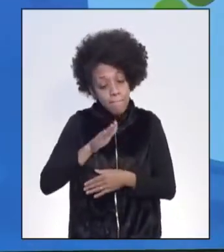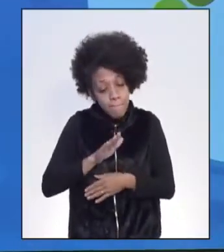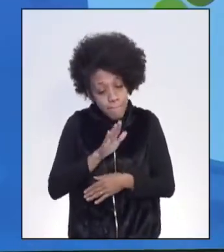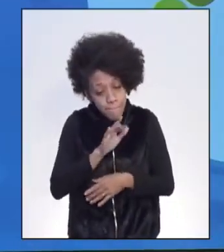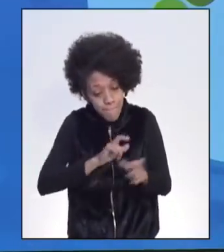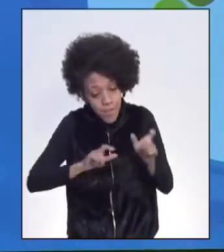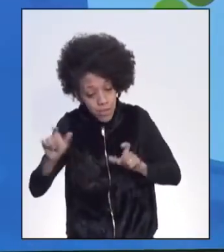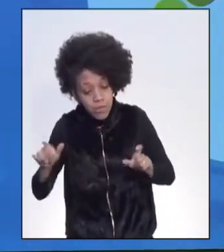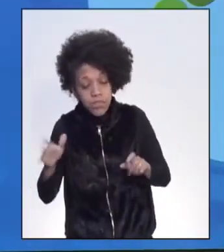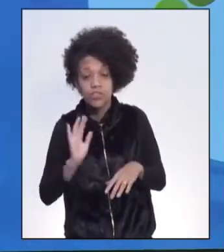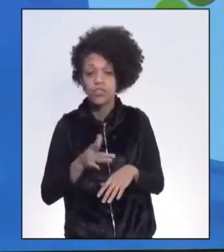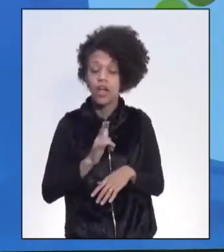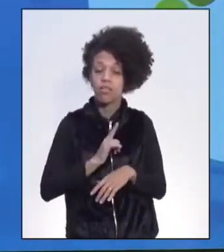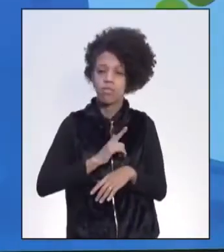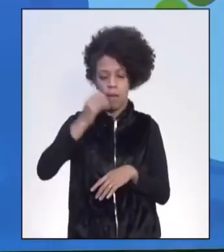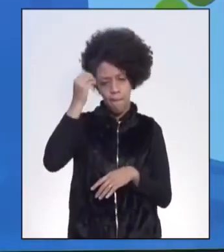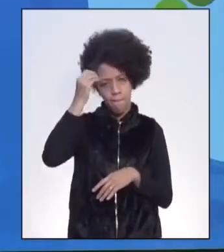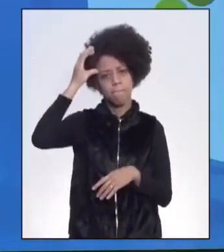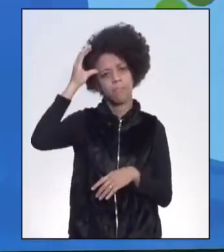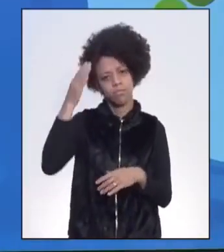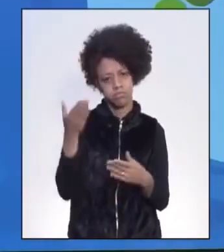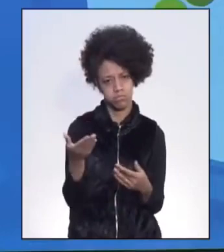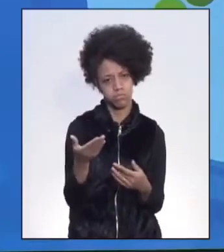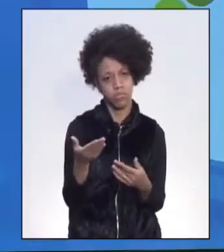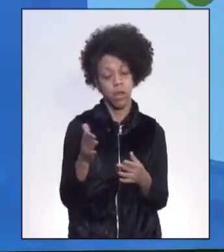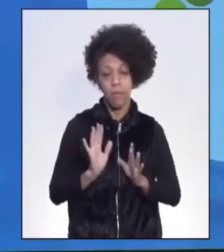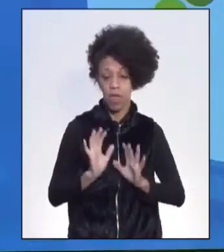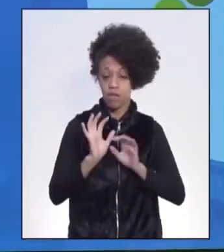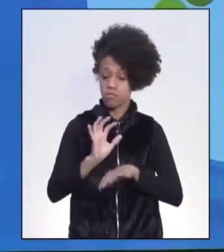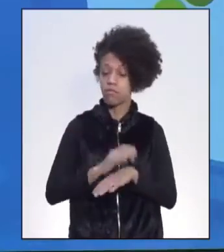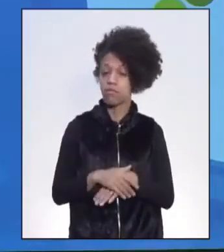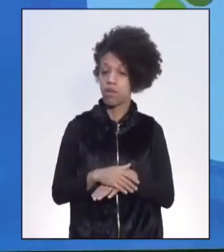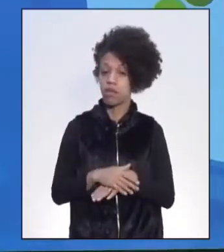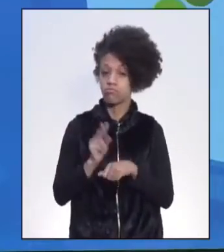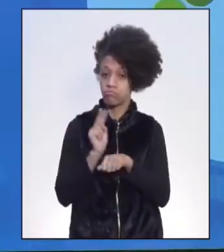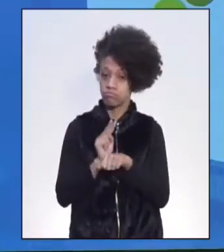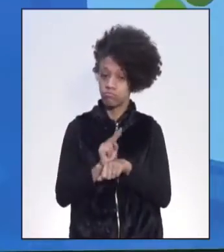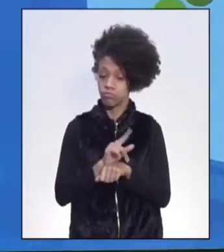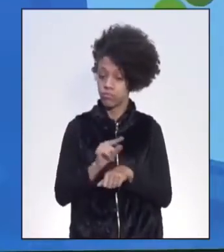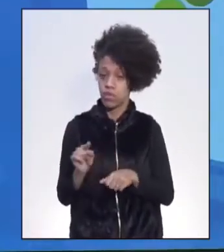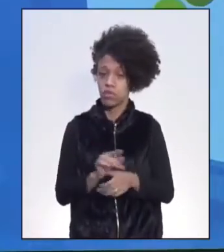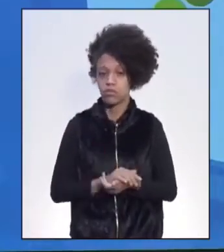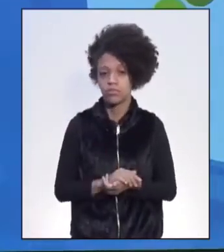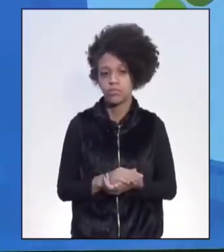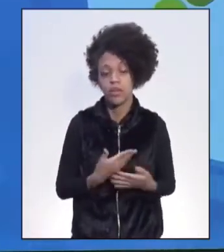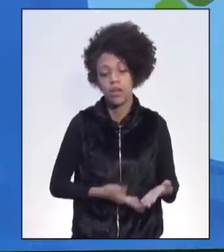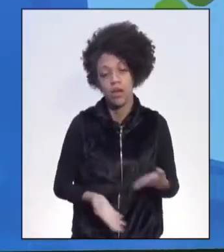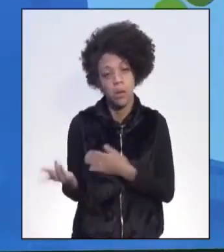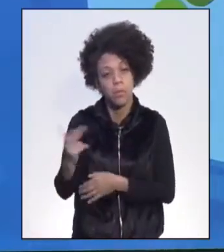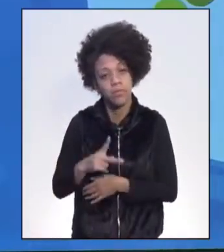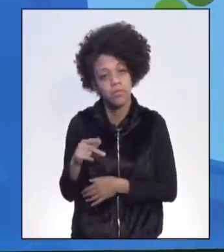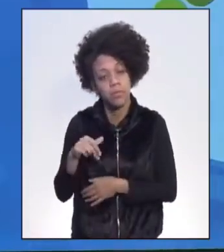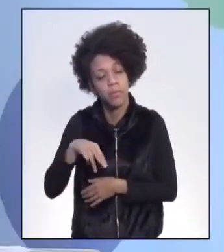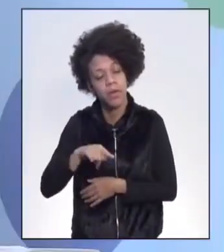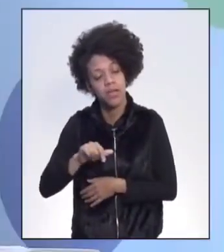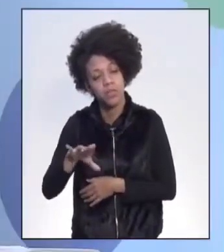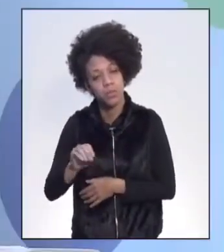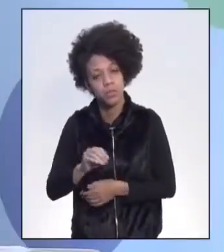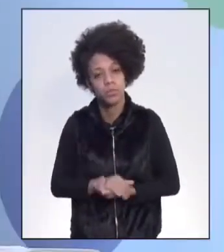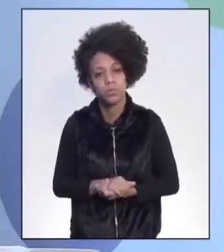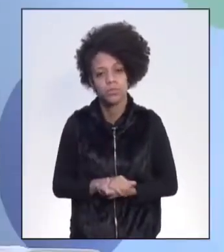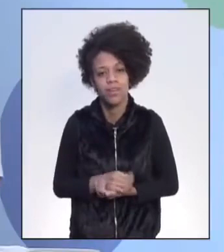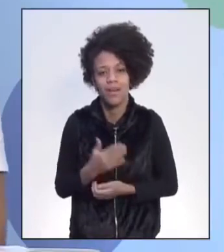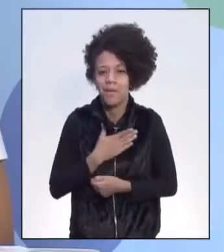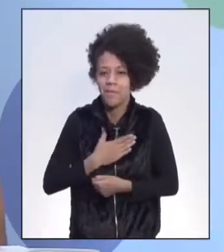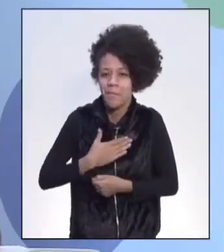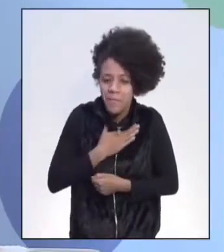maturidade, porque é assim que a gente vai tratar vocês. Tudo bem? Eu vou passar agora, então, para o nosso querido professor Magno. É um